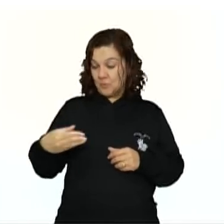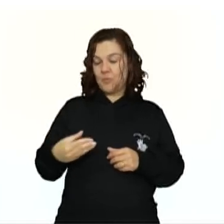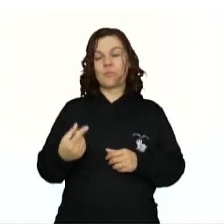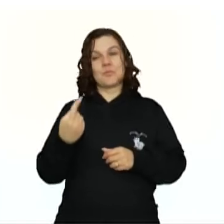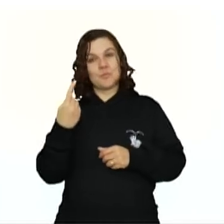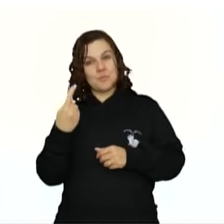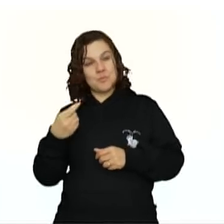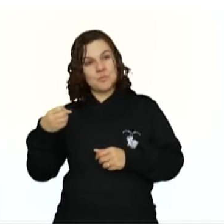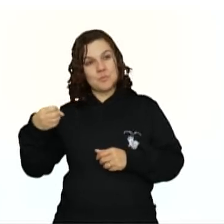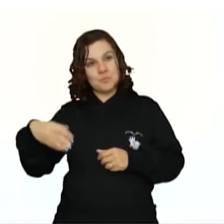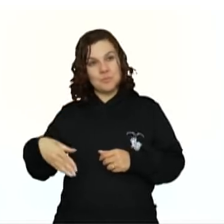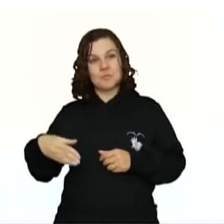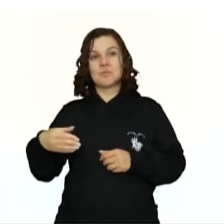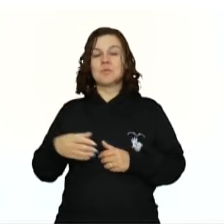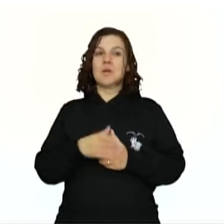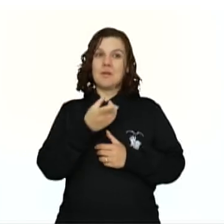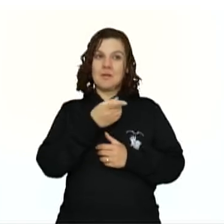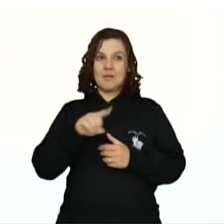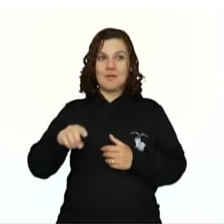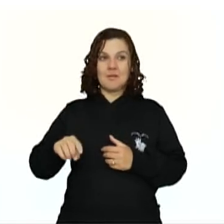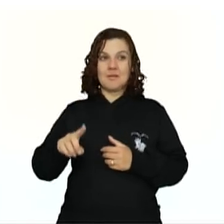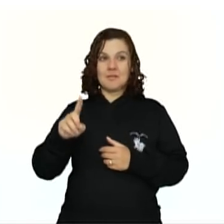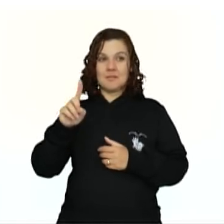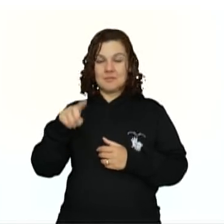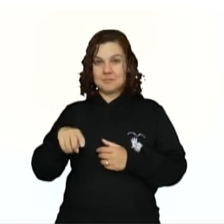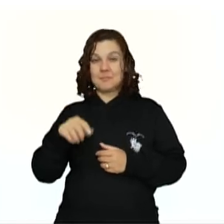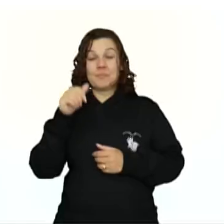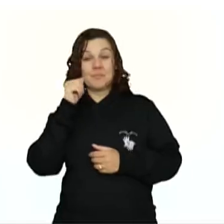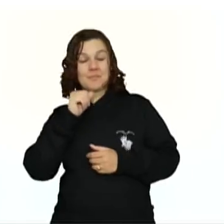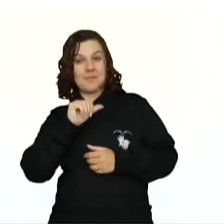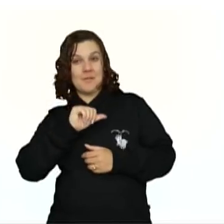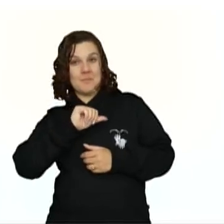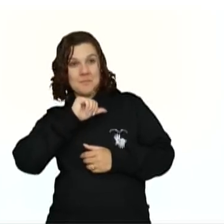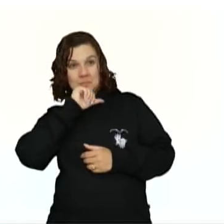novo e novo. E na última fala